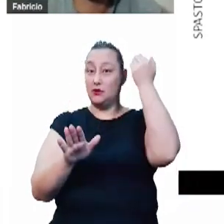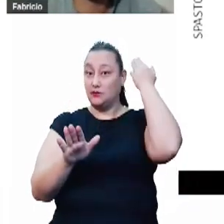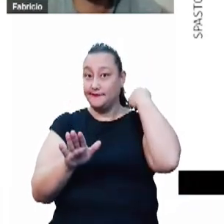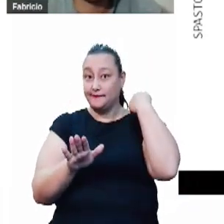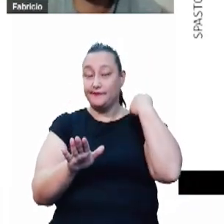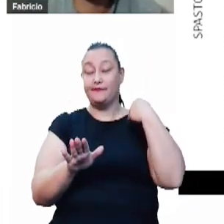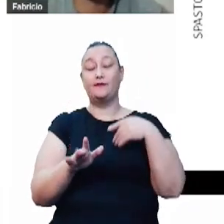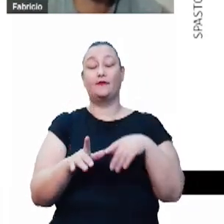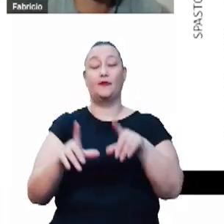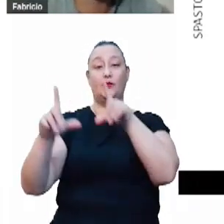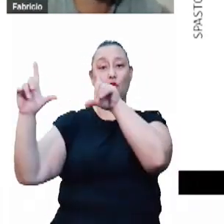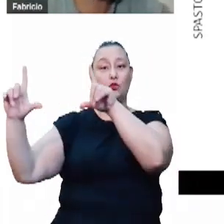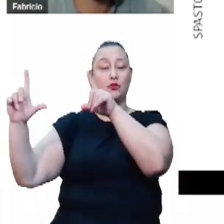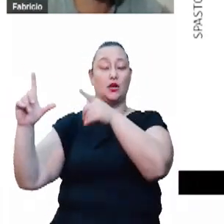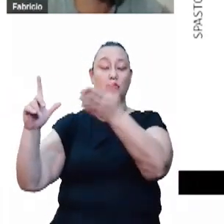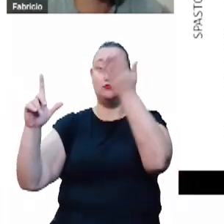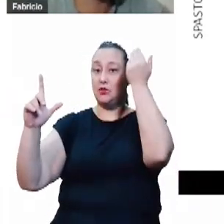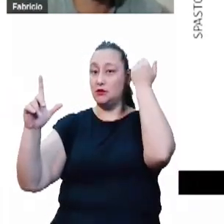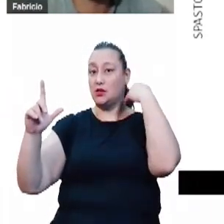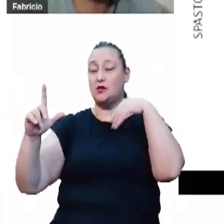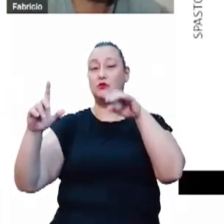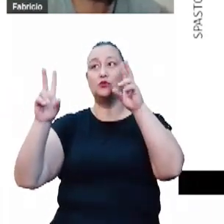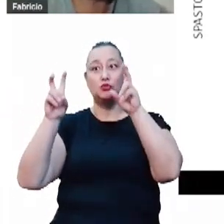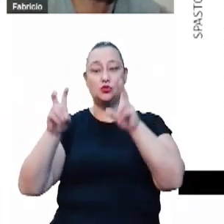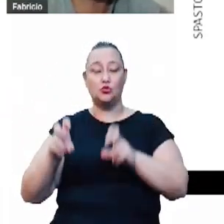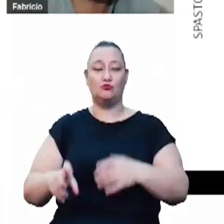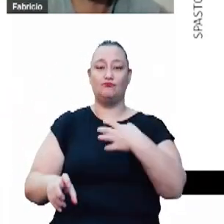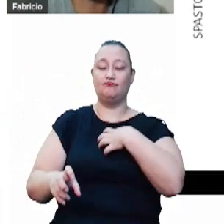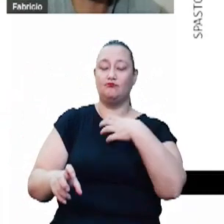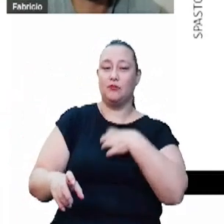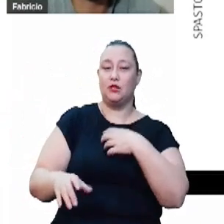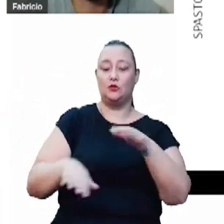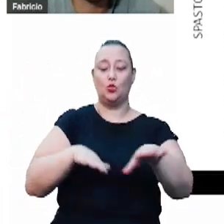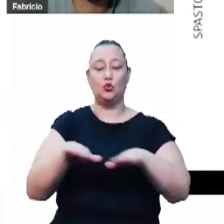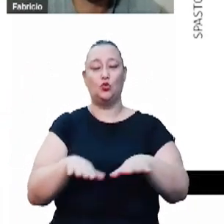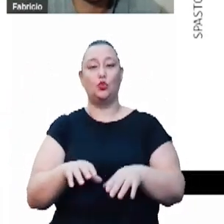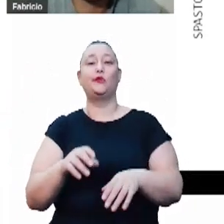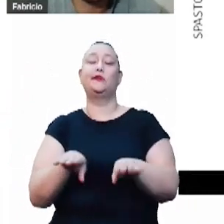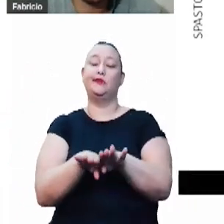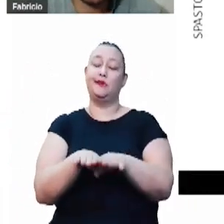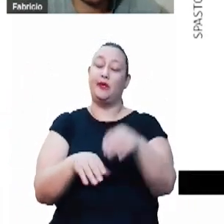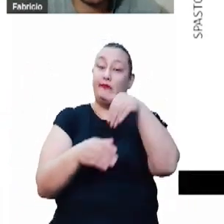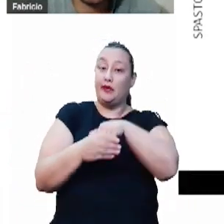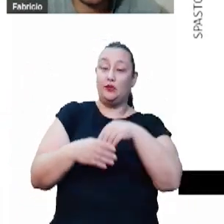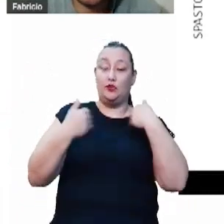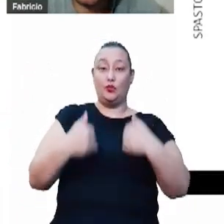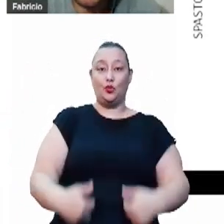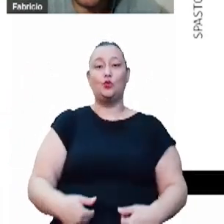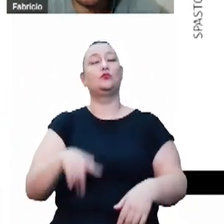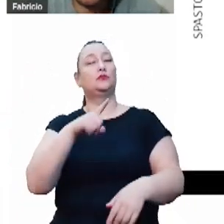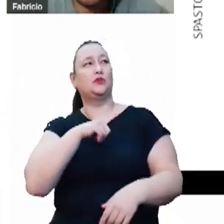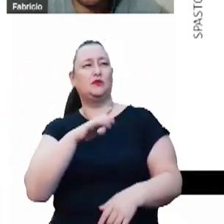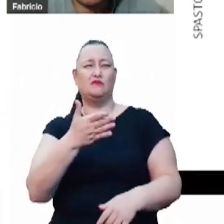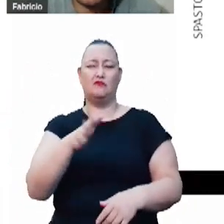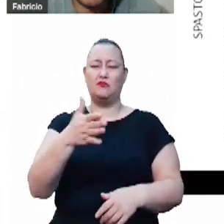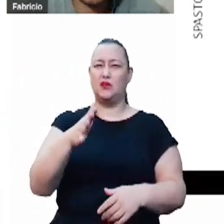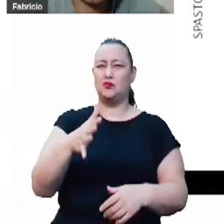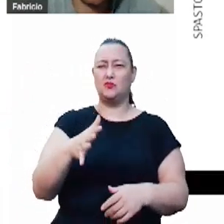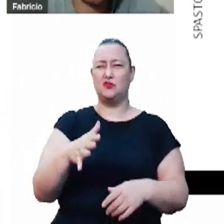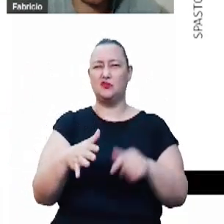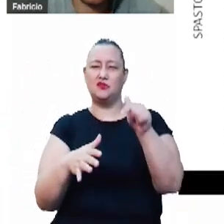né, naquele slide que tinha falando sobre sintomas motores e não motores. A gente tem hoje em dia mais ou menos